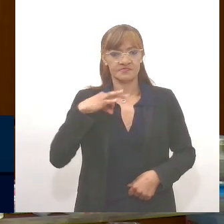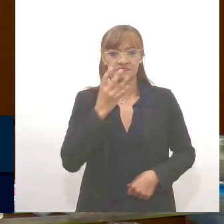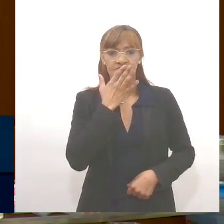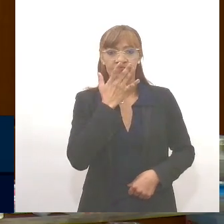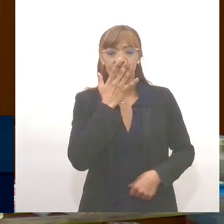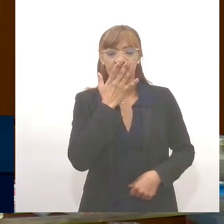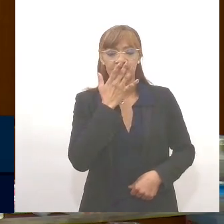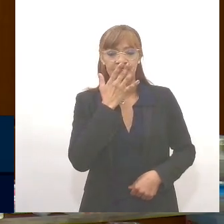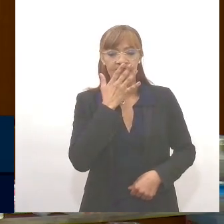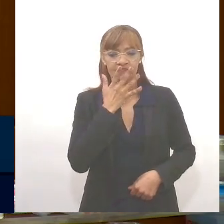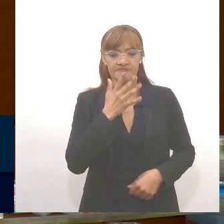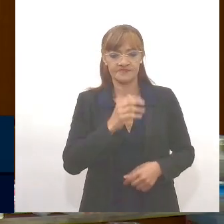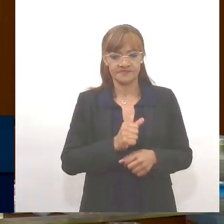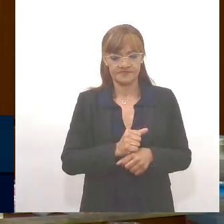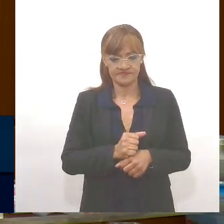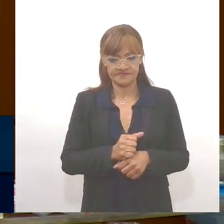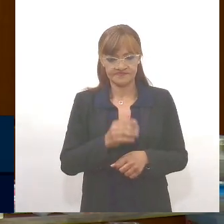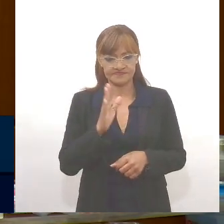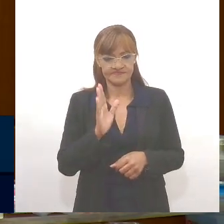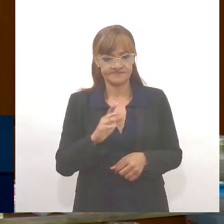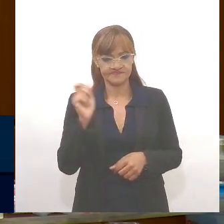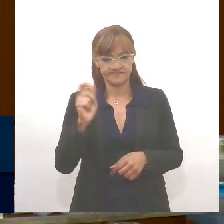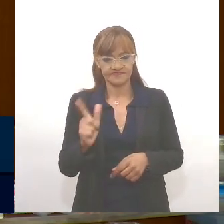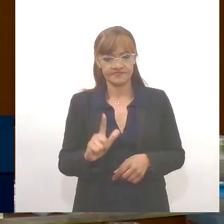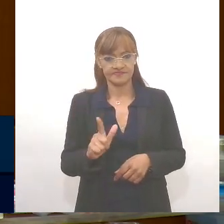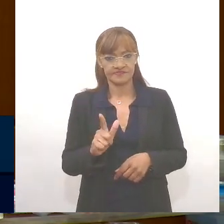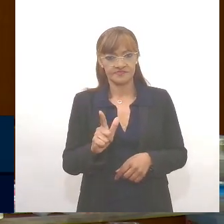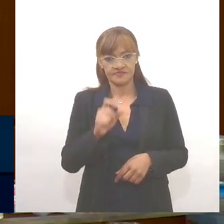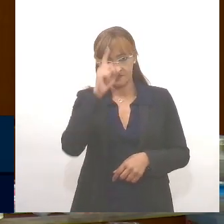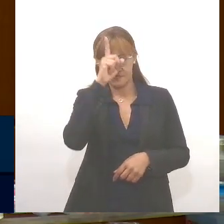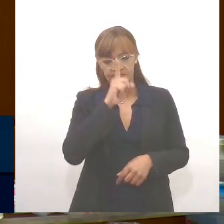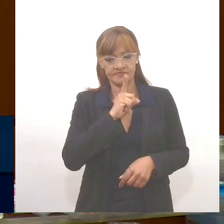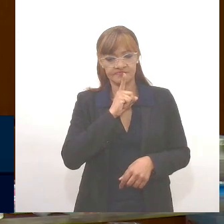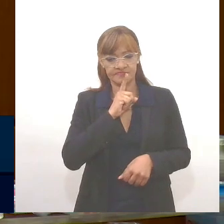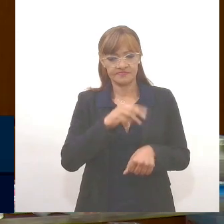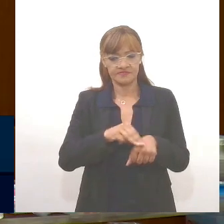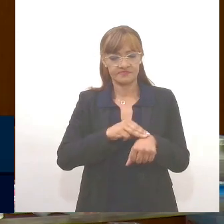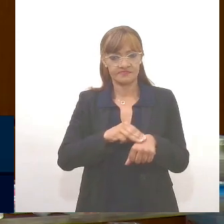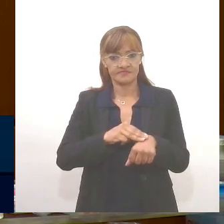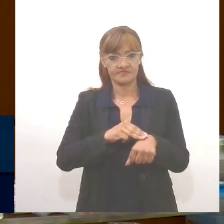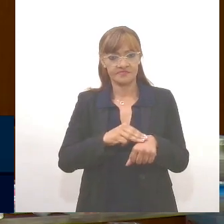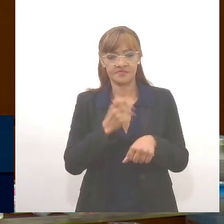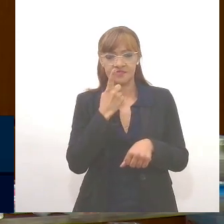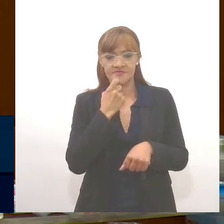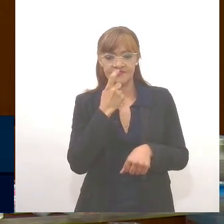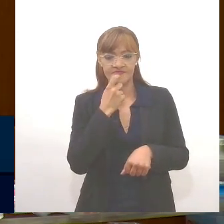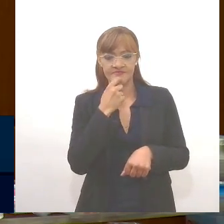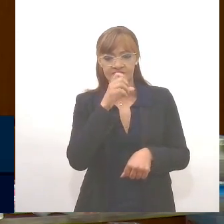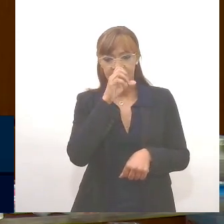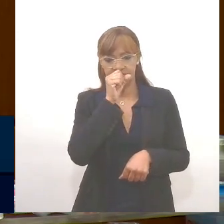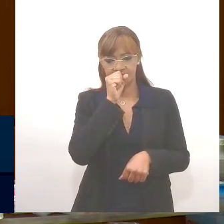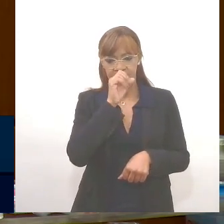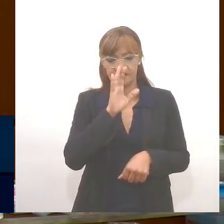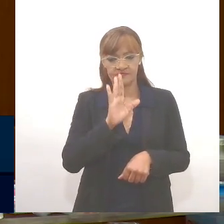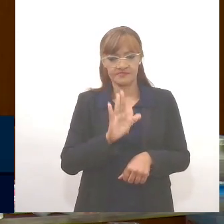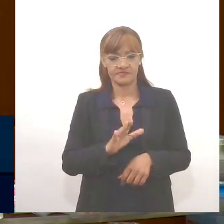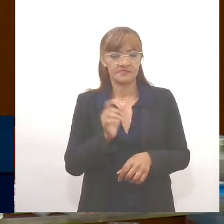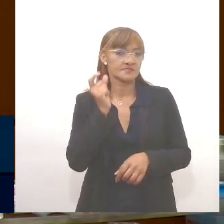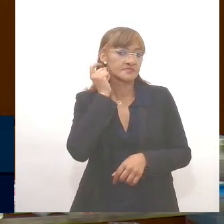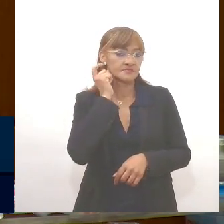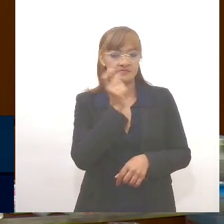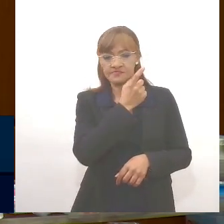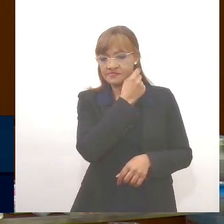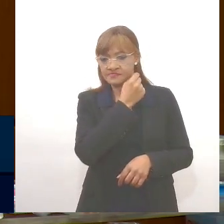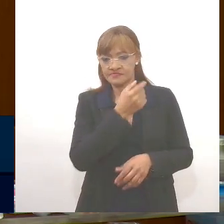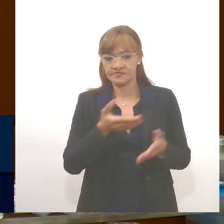amarelo marrom vermelho laranja brincos também coloridos e cabelos de franginha